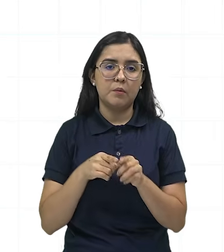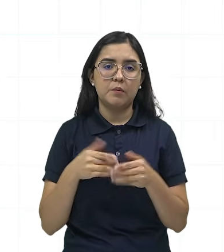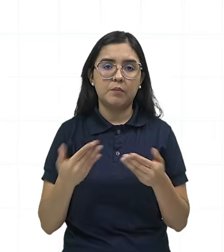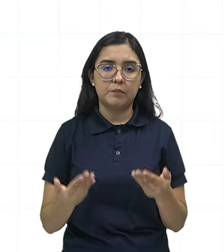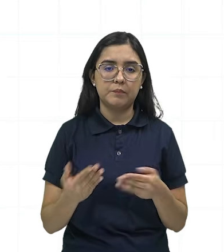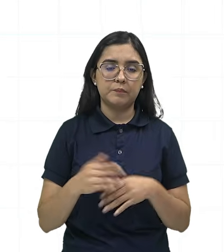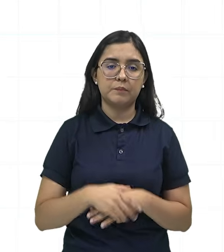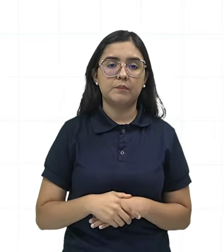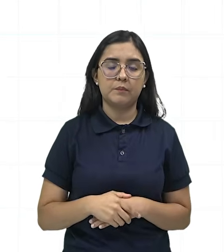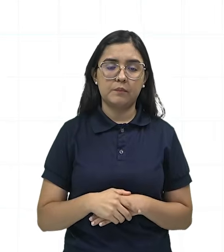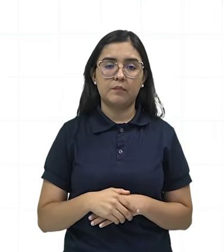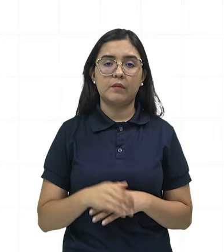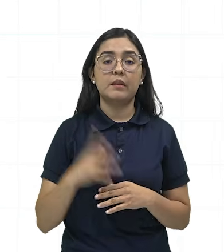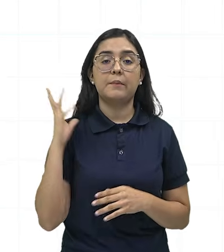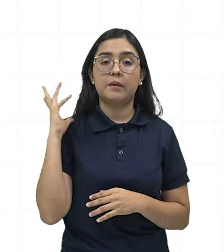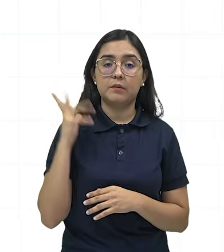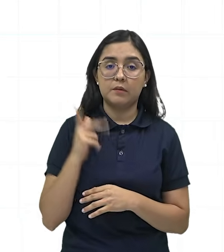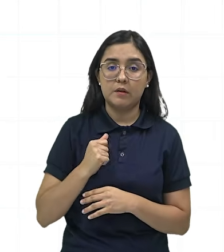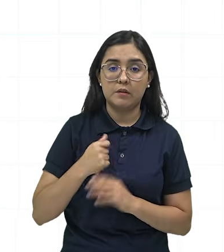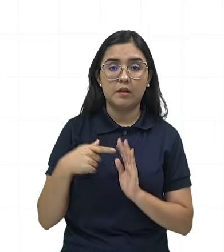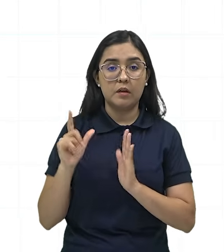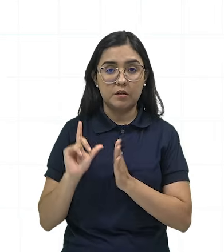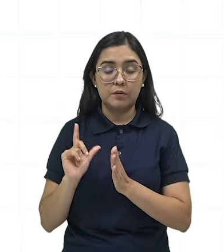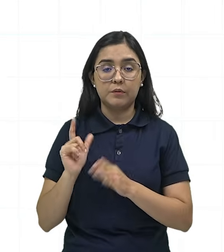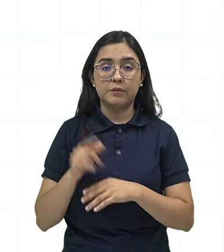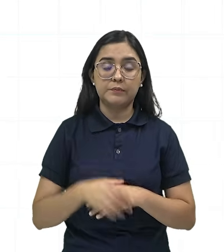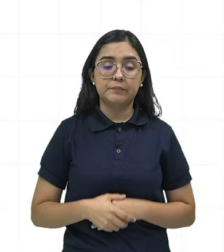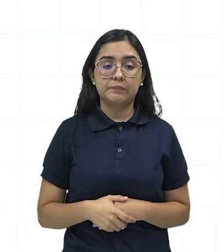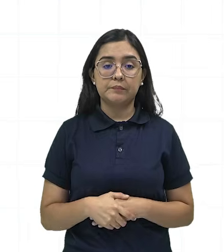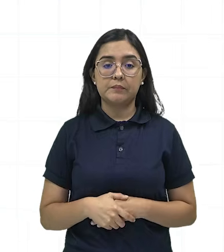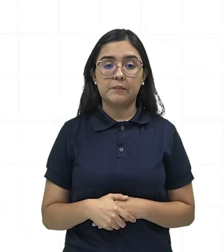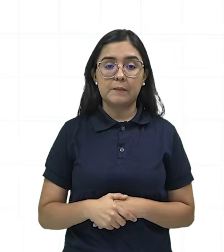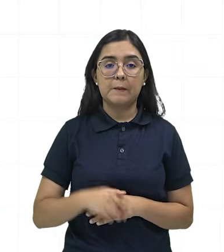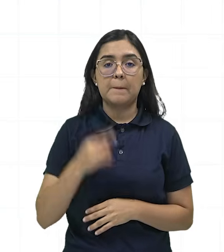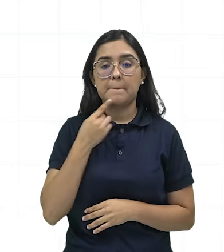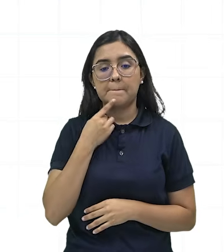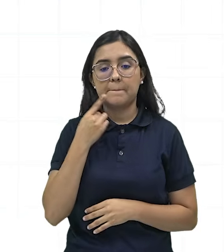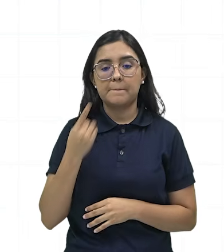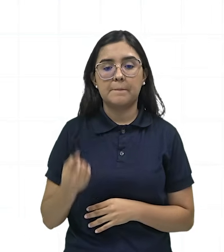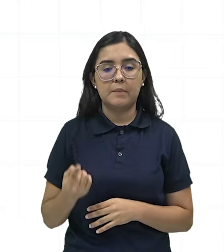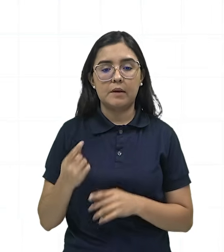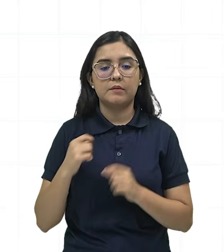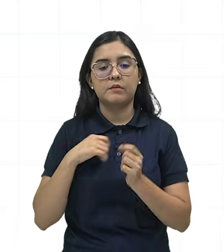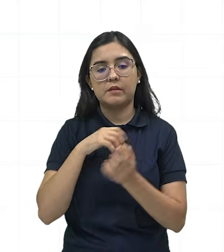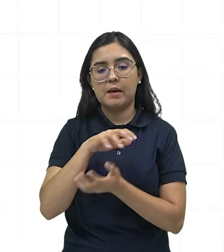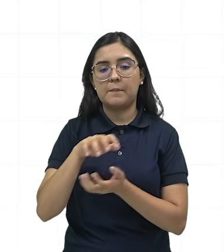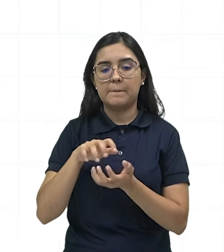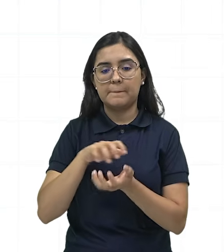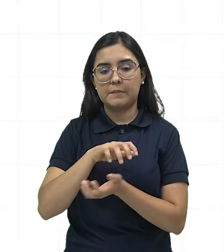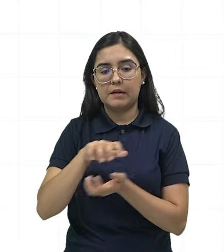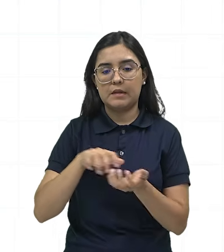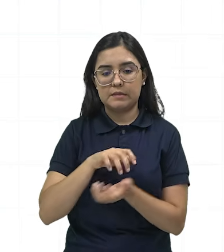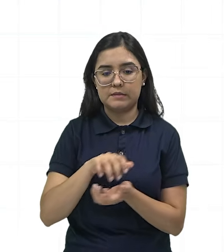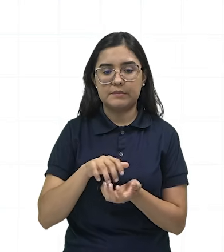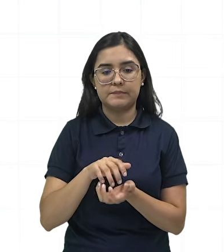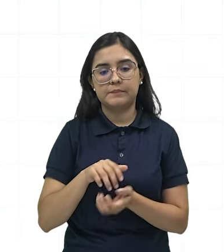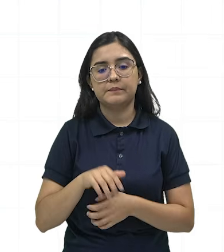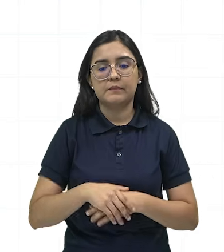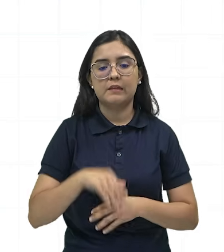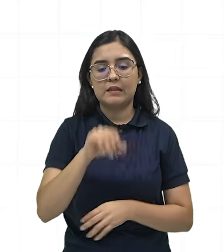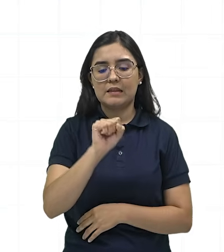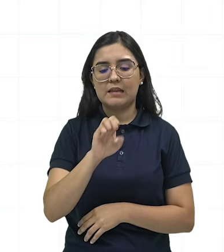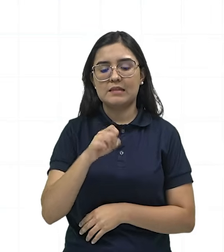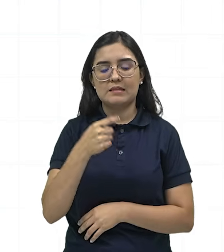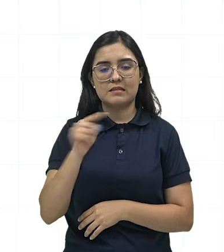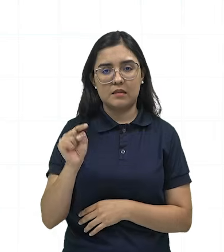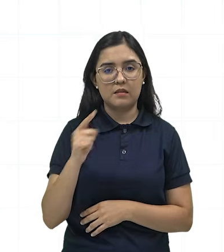de ontem, ou seja, na madrugada anterior, né? Perto da Praça da Sé. Observe que tem um local,